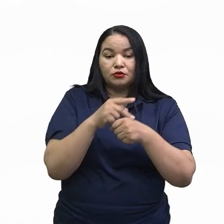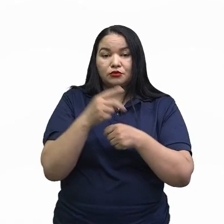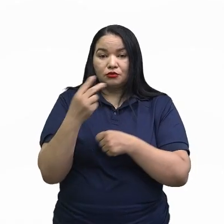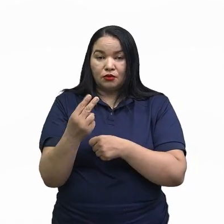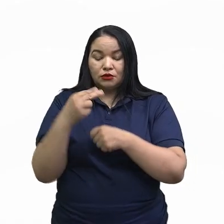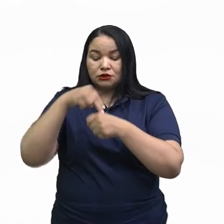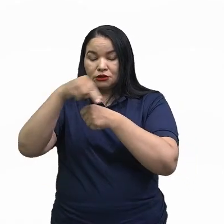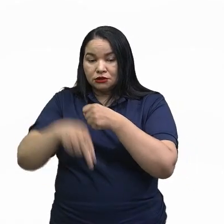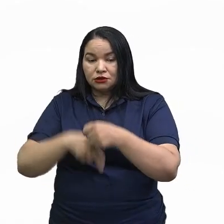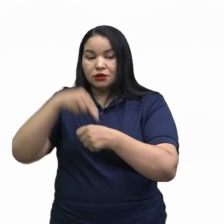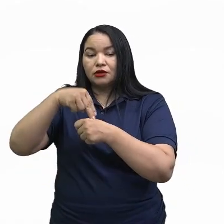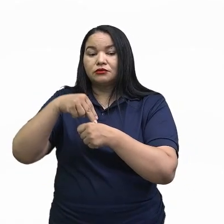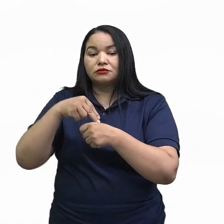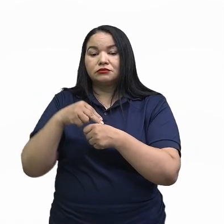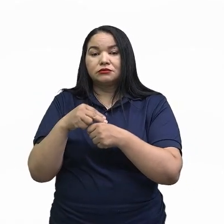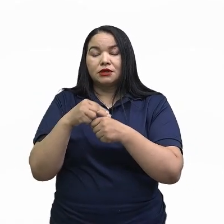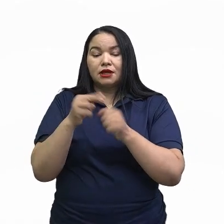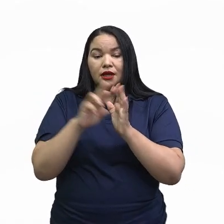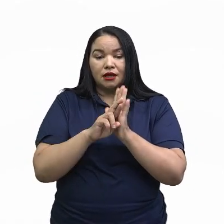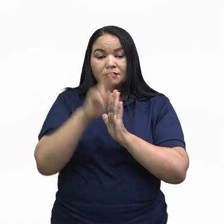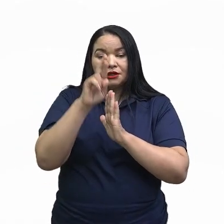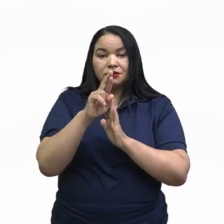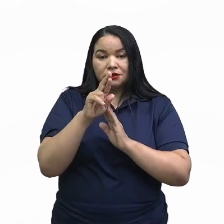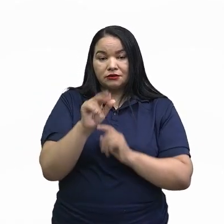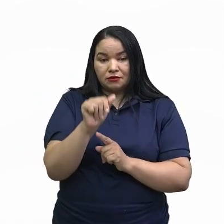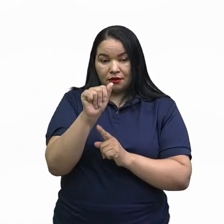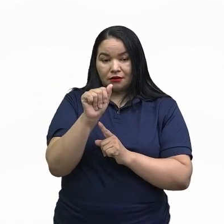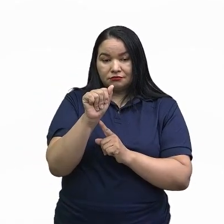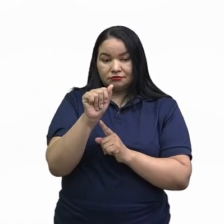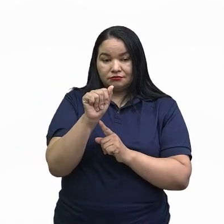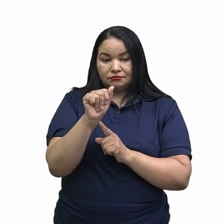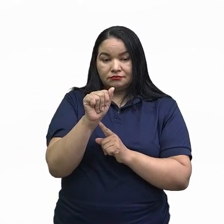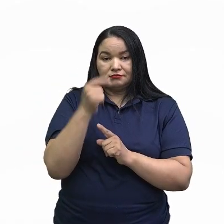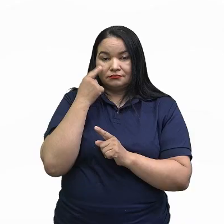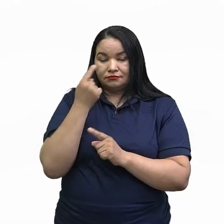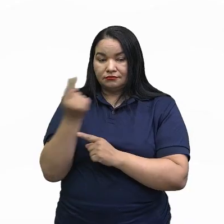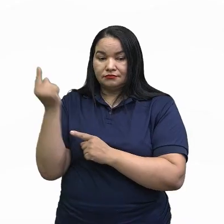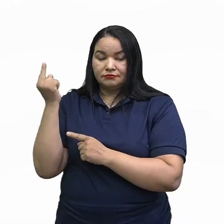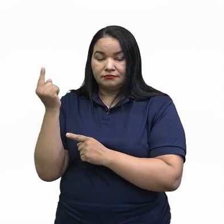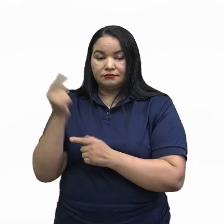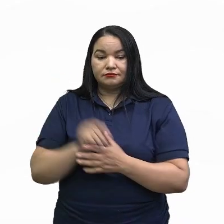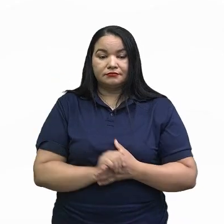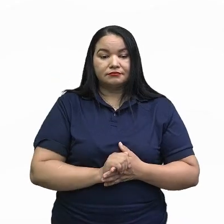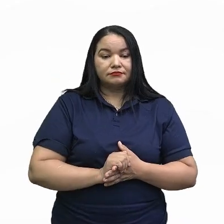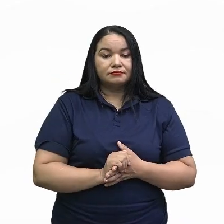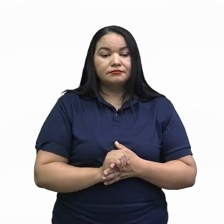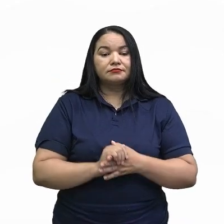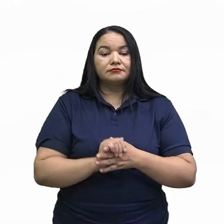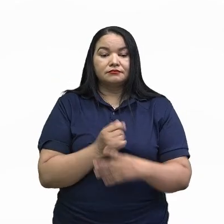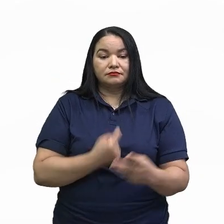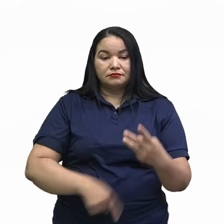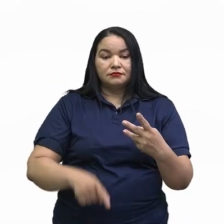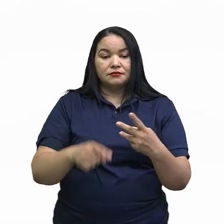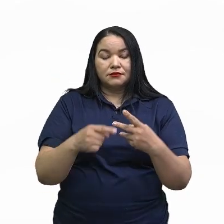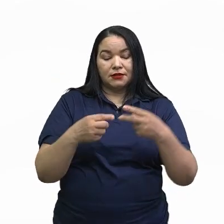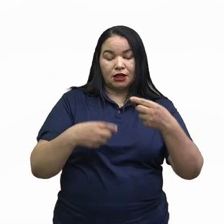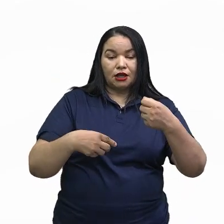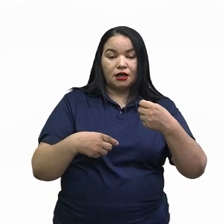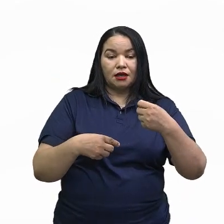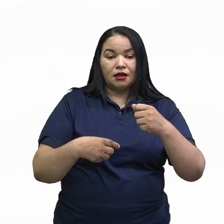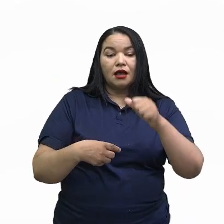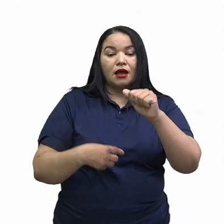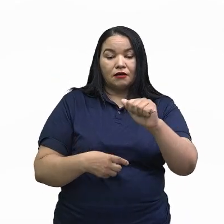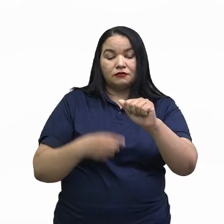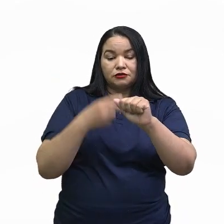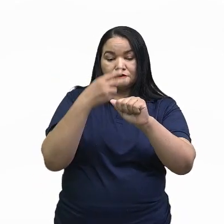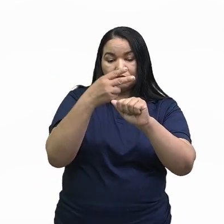costuma ser representada com o alfa, obviamente, como é o símbolo que você está vendo ali. O número 2 embaixo e o número 4 em